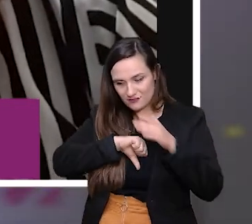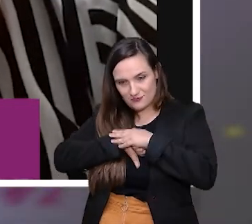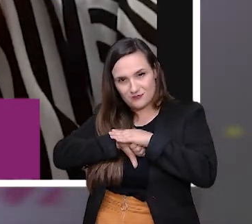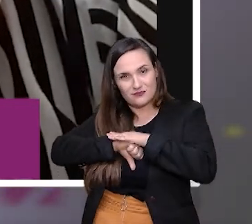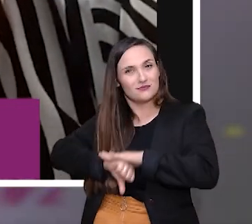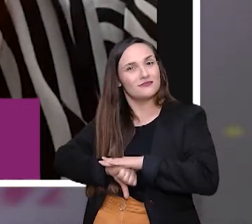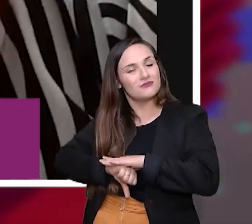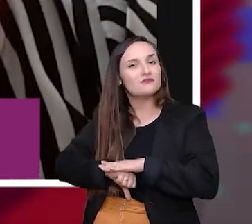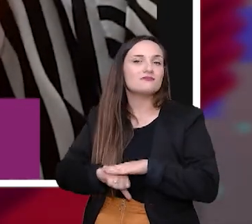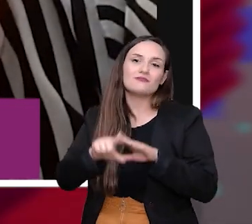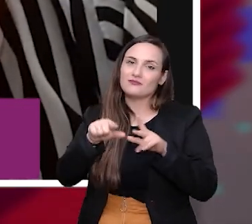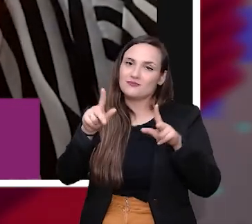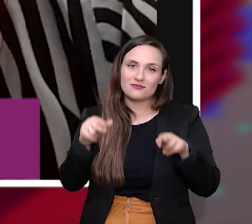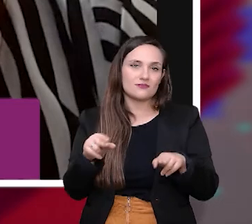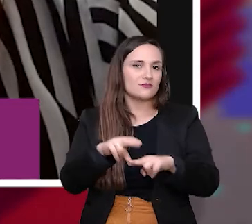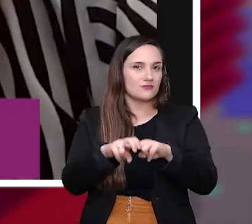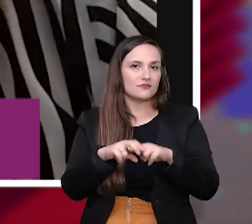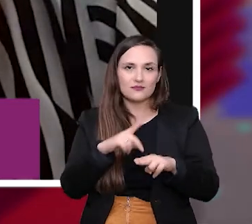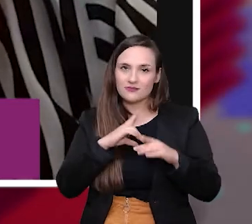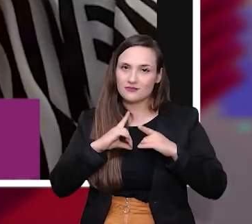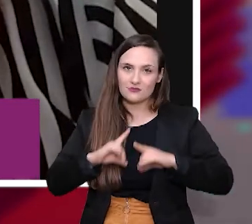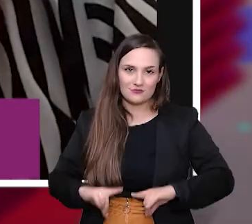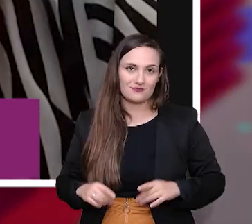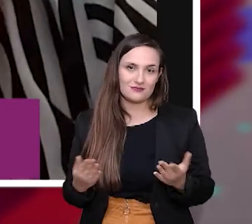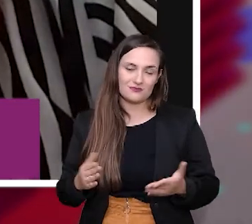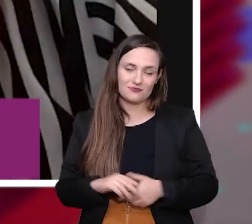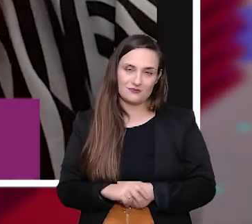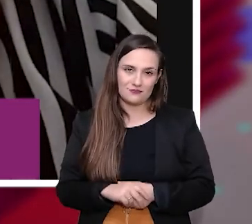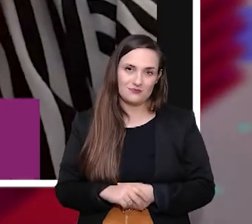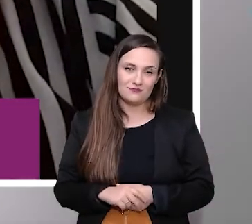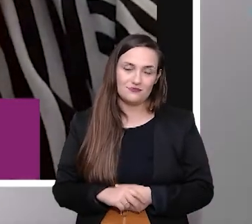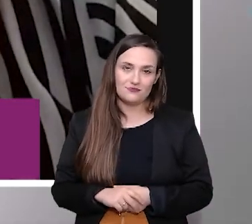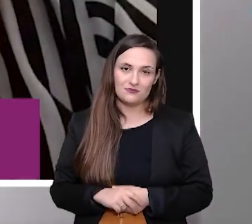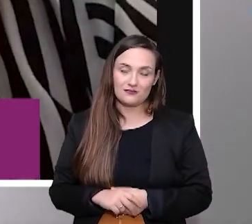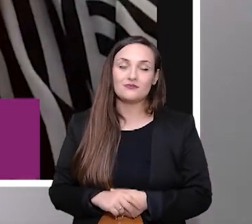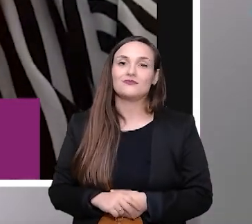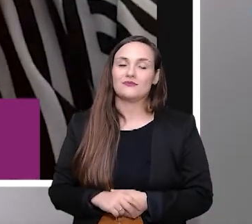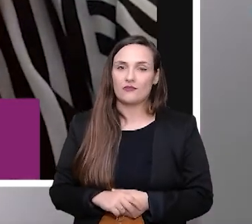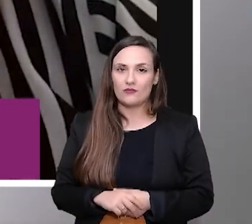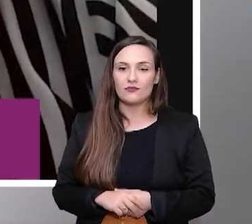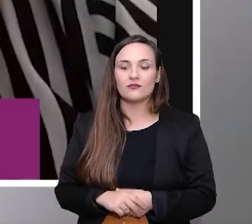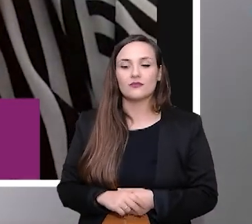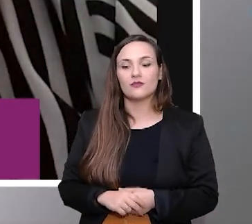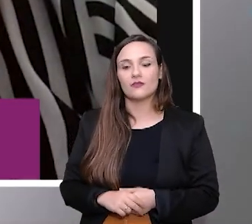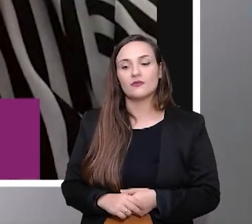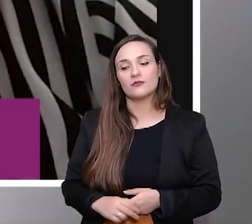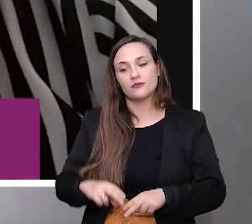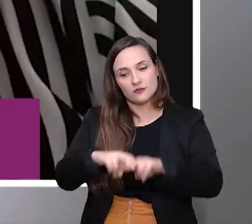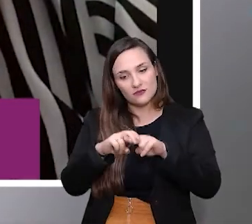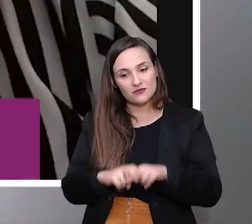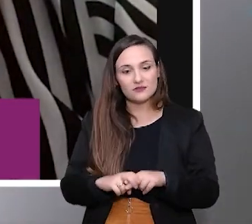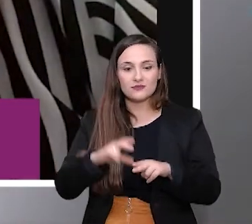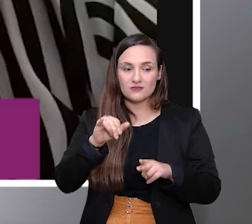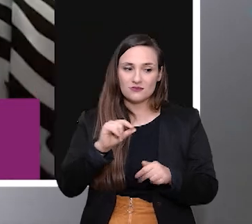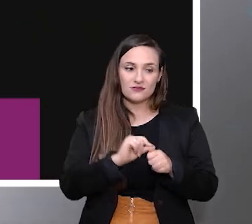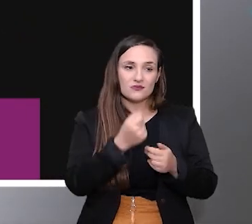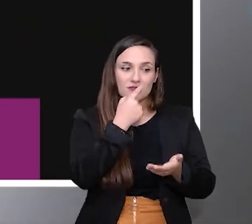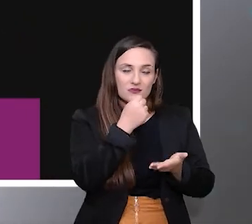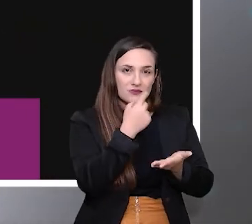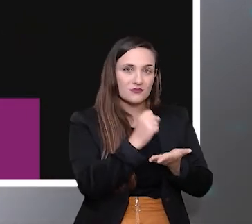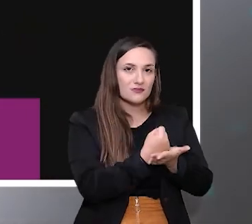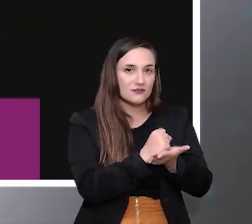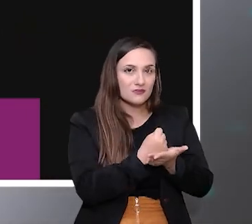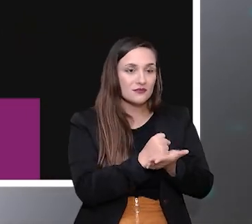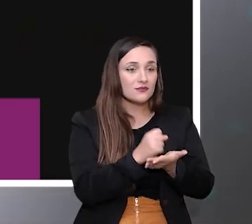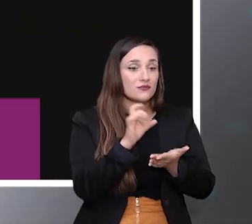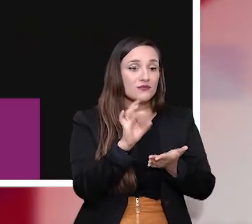de inferioridade? Sim. Então, tem um quadro depressivo associado. E aí, o tratamento medicamentoso, quando ocorre,